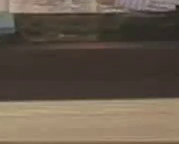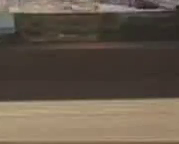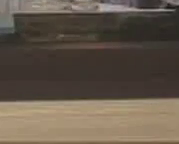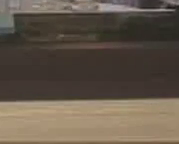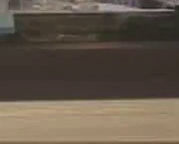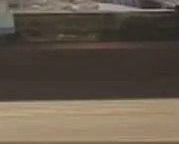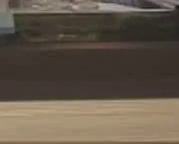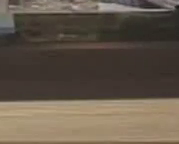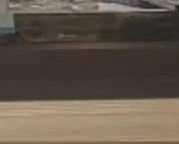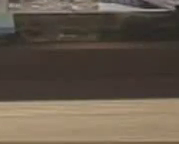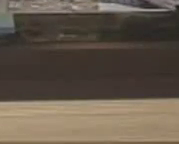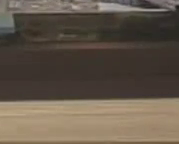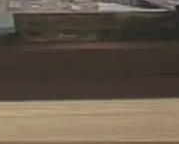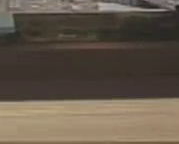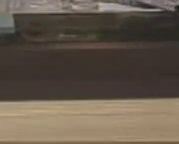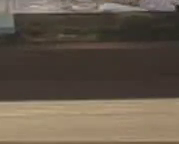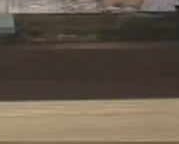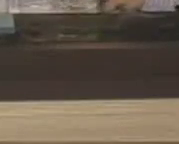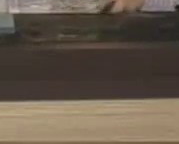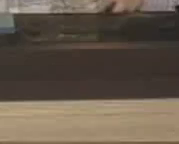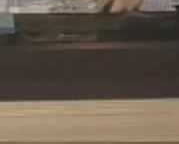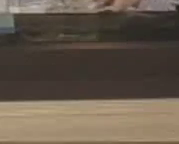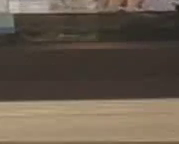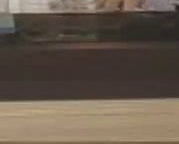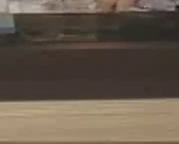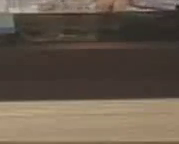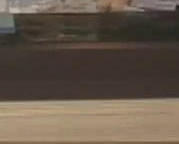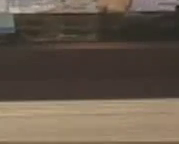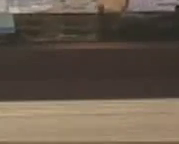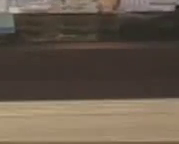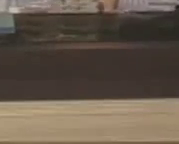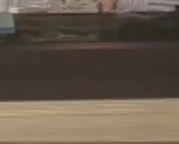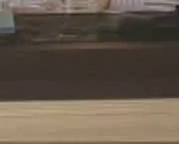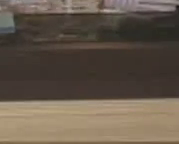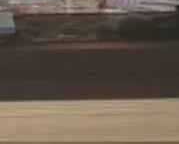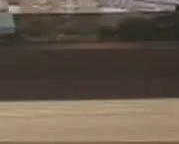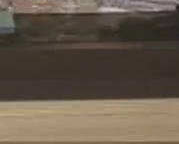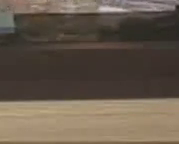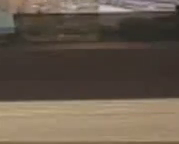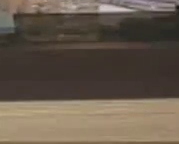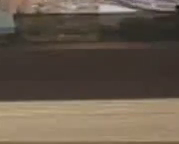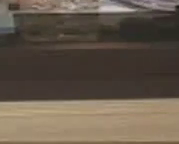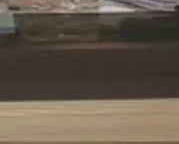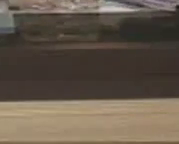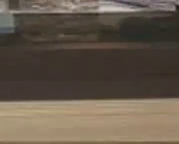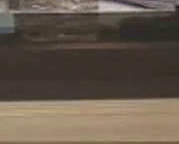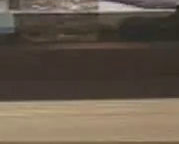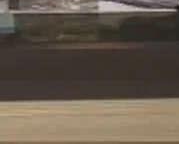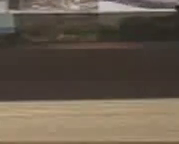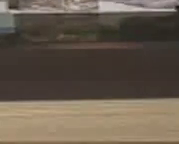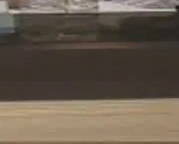ao primeiro secretário aliás, me perdoe, sou eu mesmo que leio.